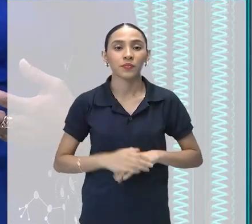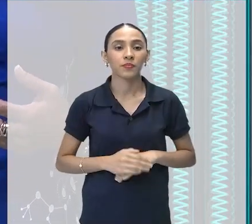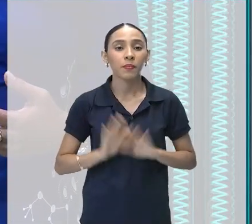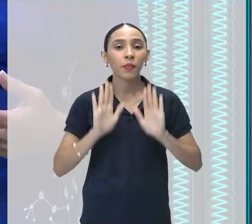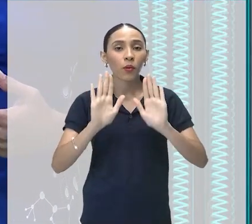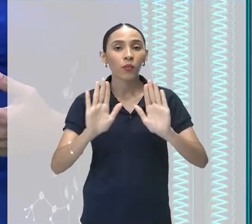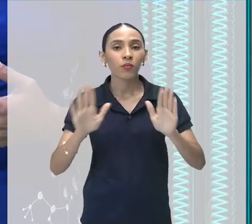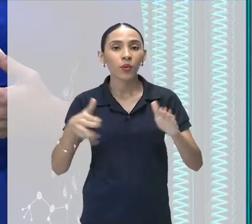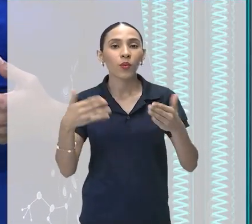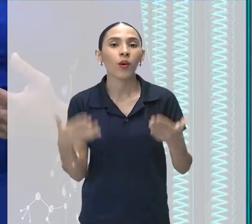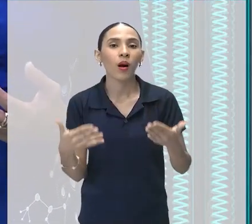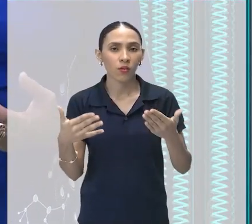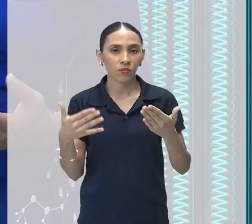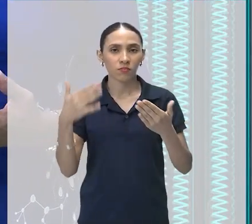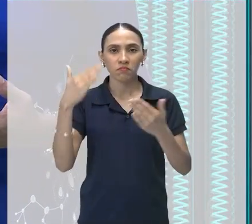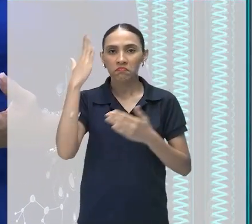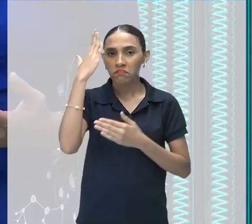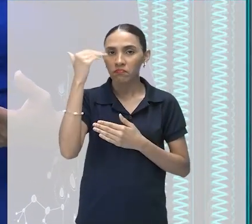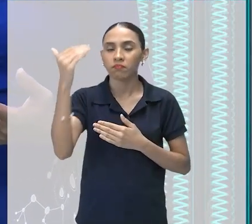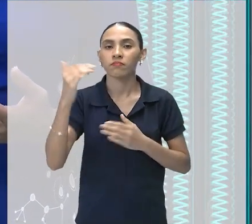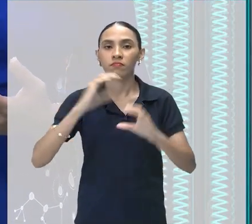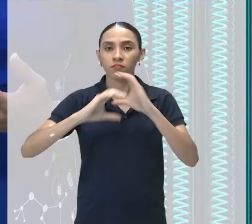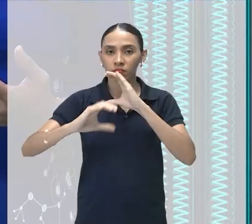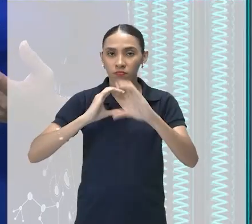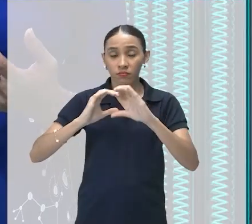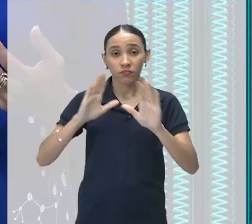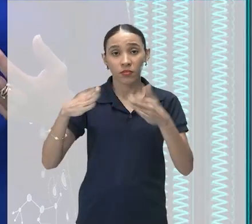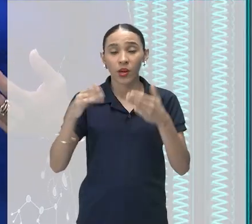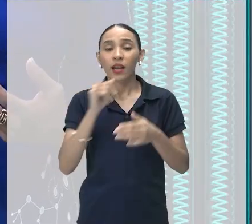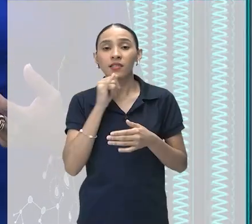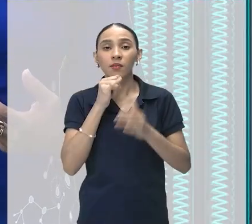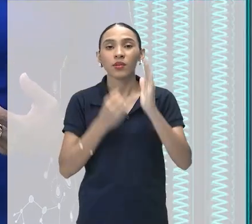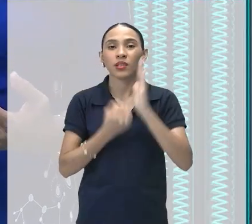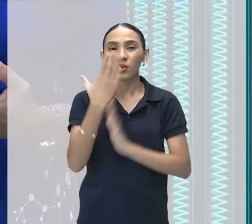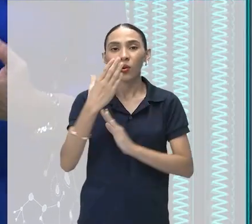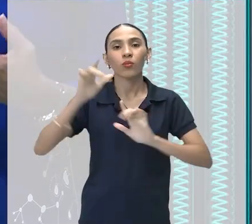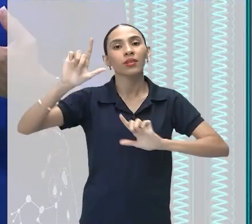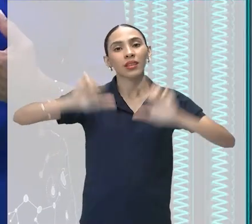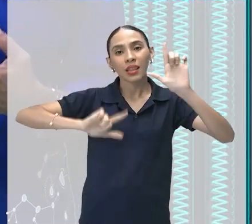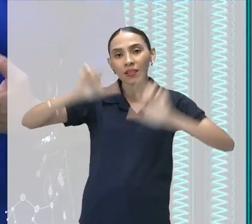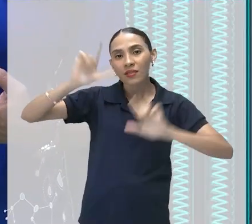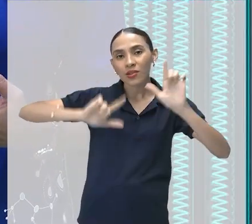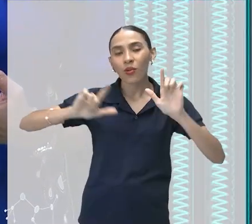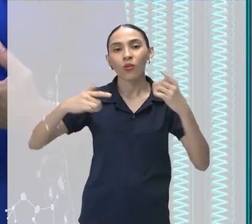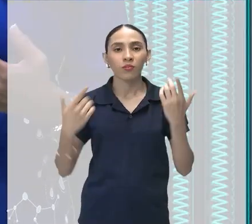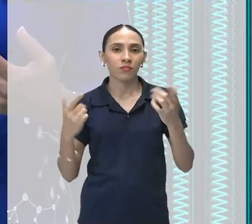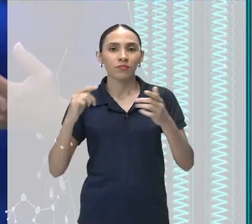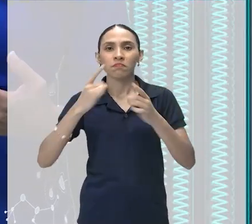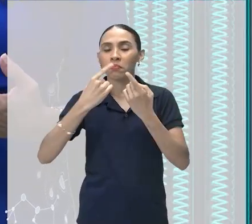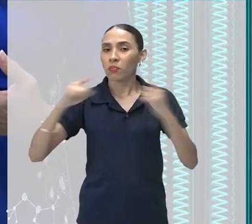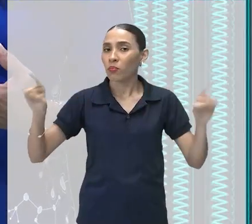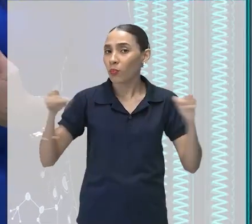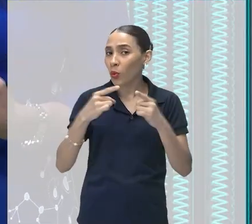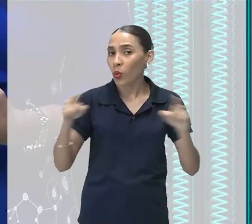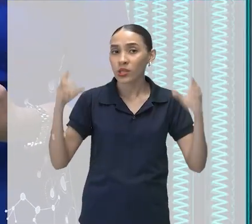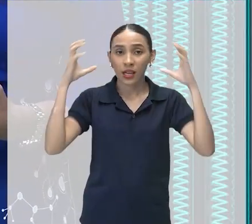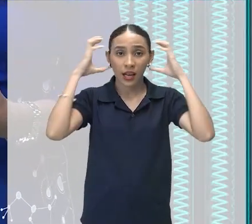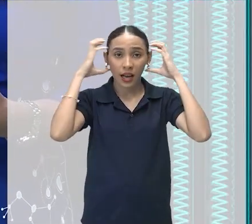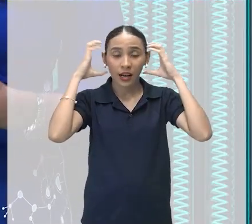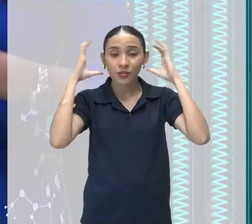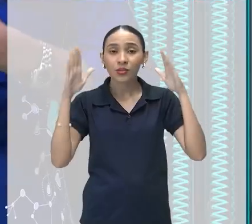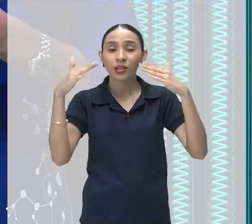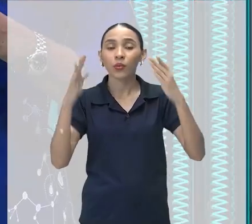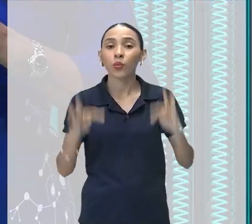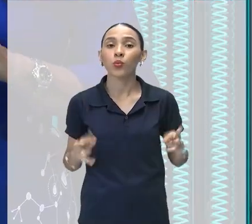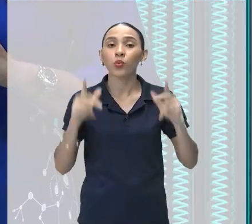Qual era essa popularização dos meios de comunicação? Então, surgiu a televisão, os programas de música, a rádio. Então,